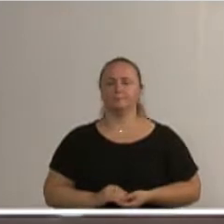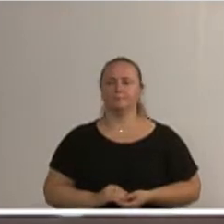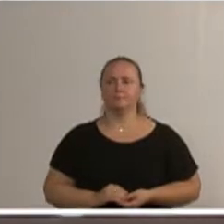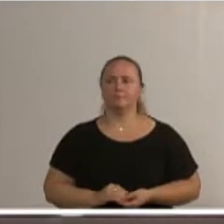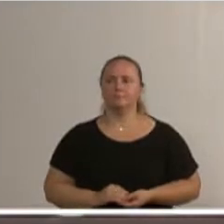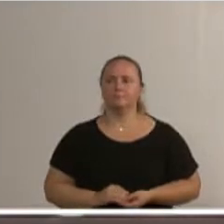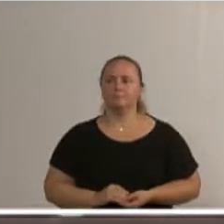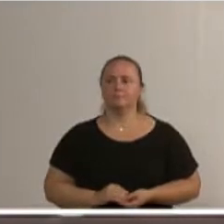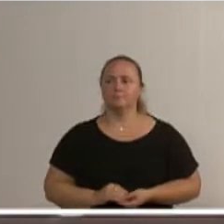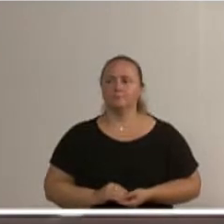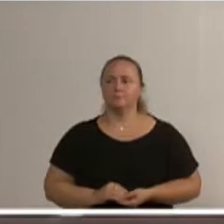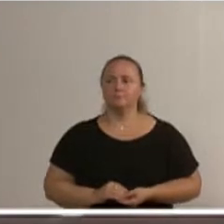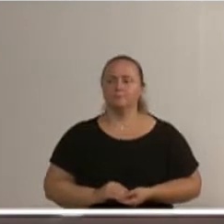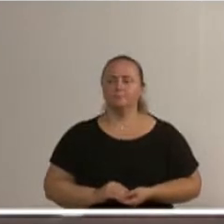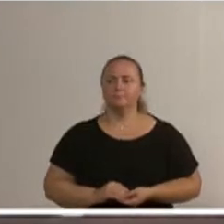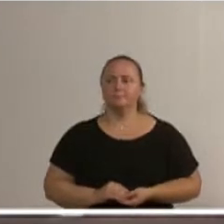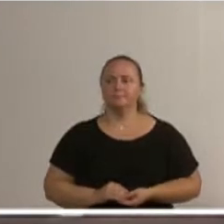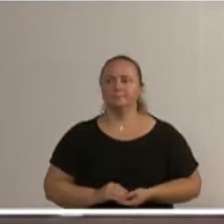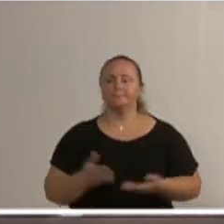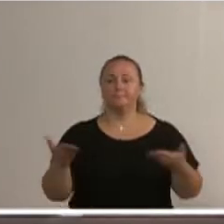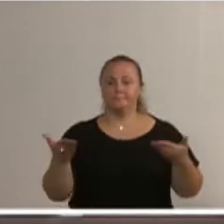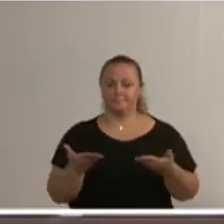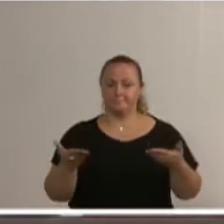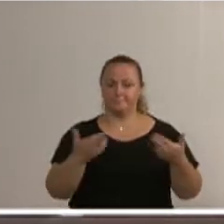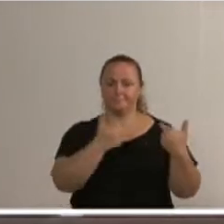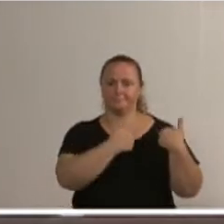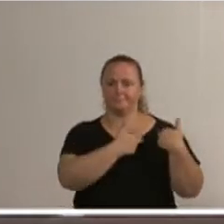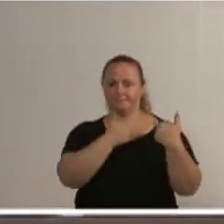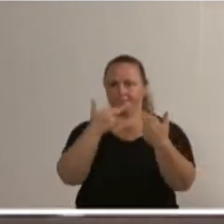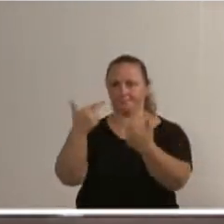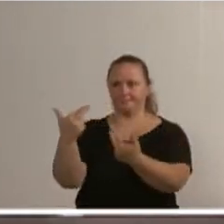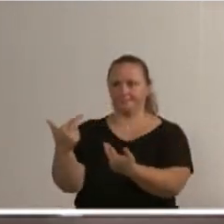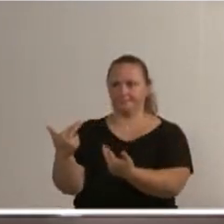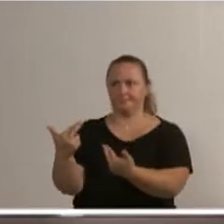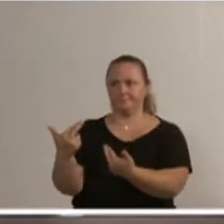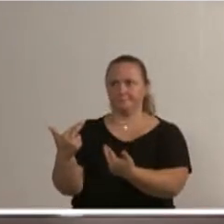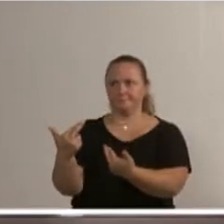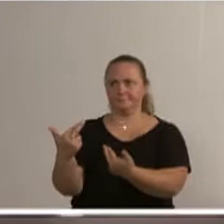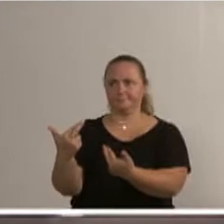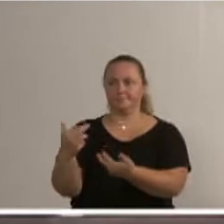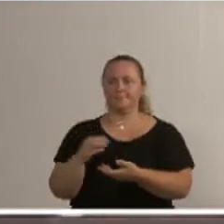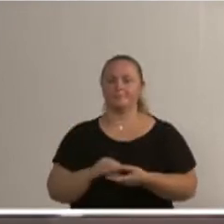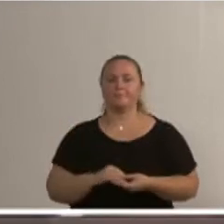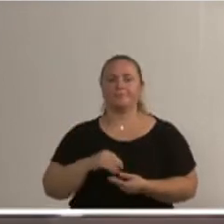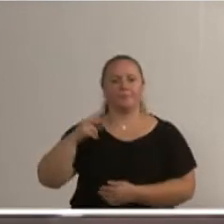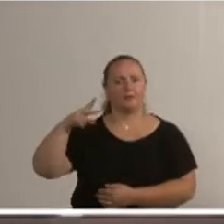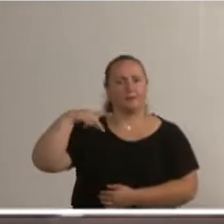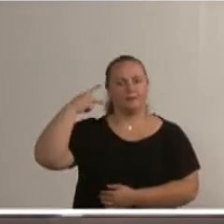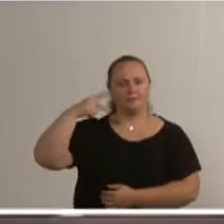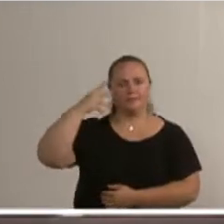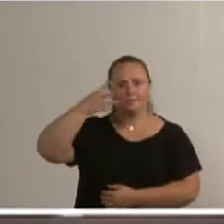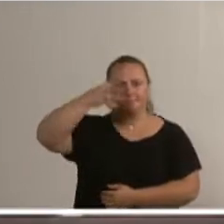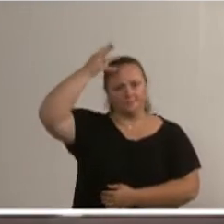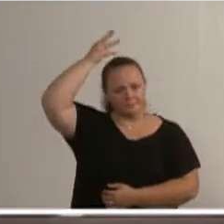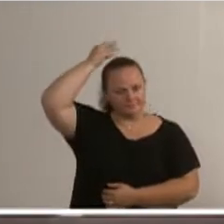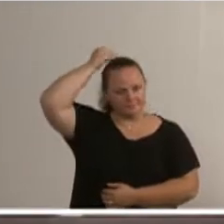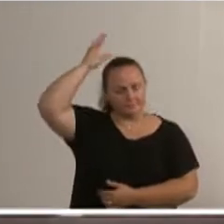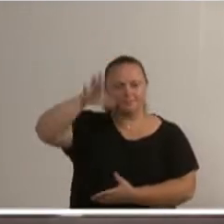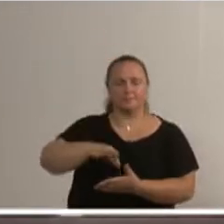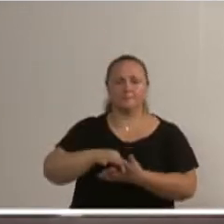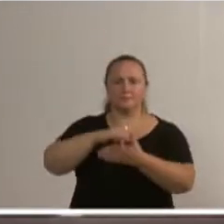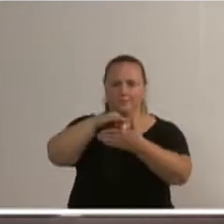Na verdade, eu vou passar os trabalhos aqui agora para o vereador Matias, líder do